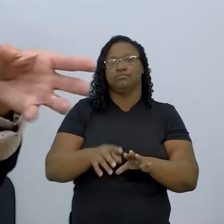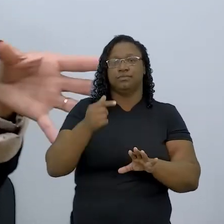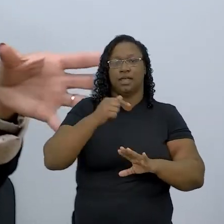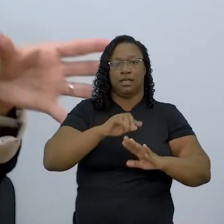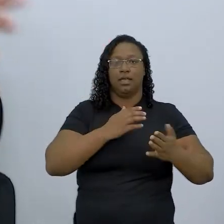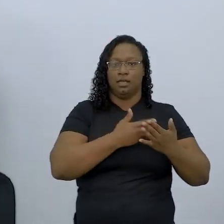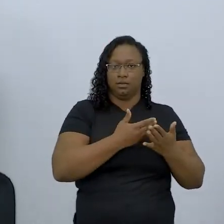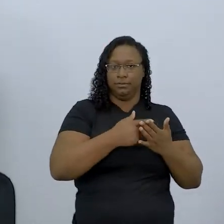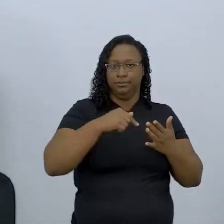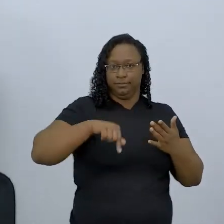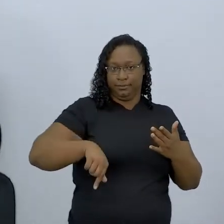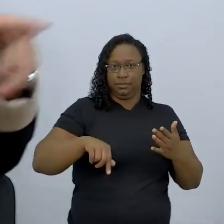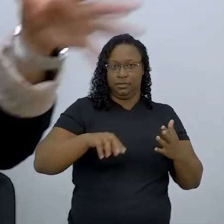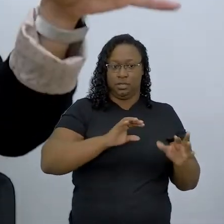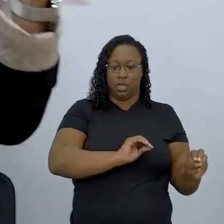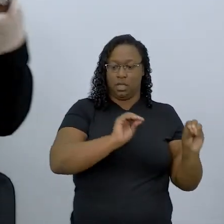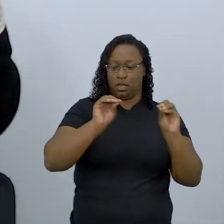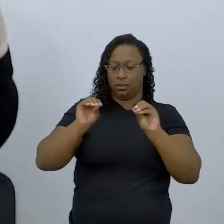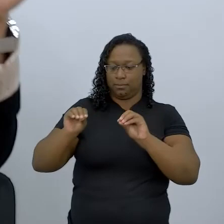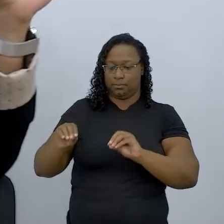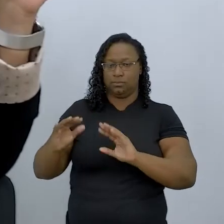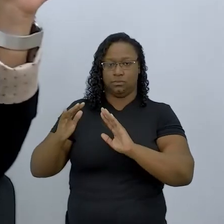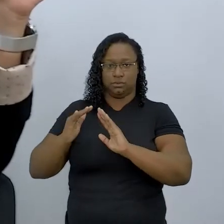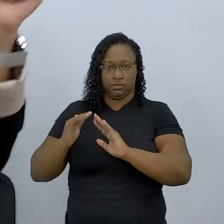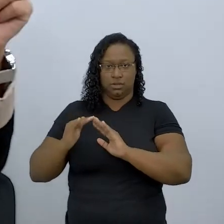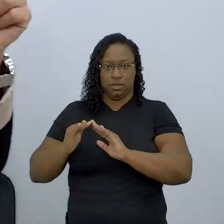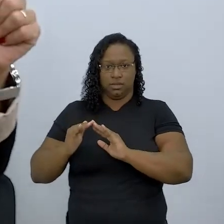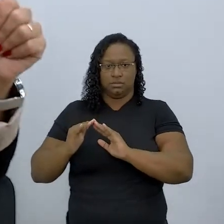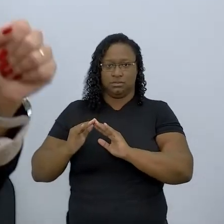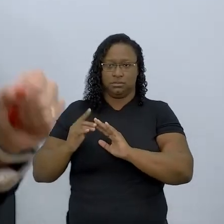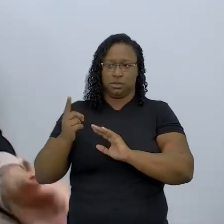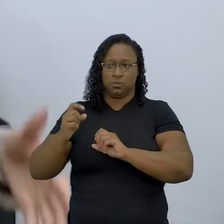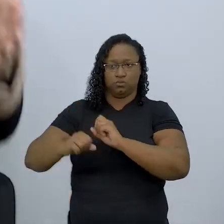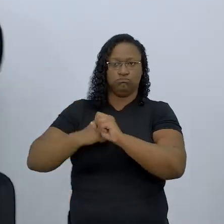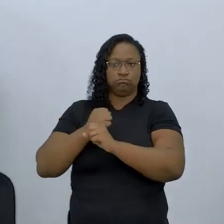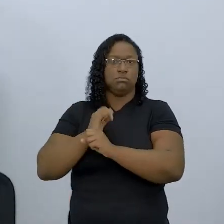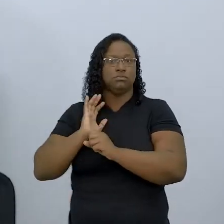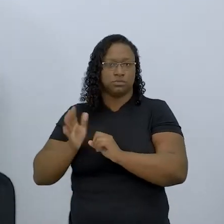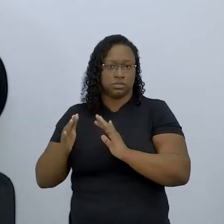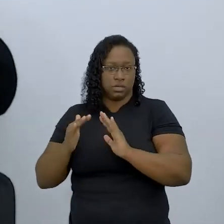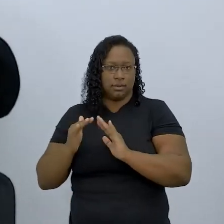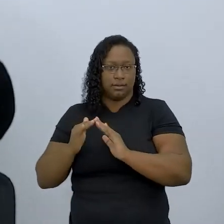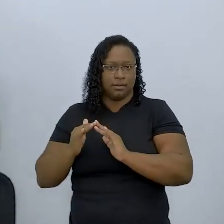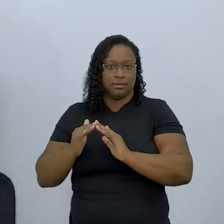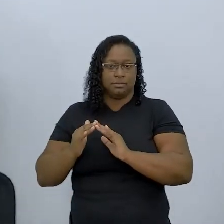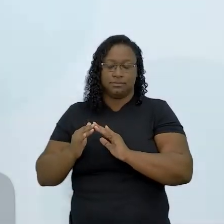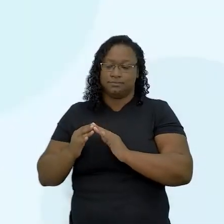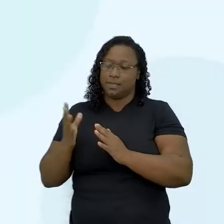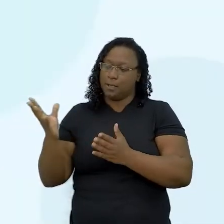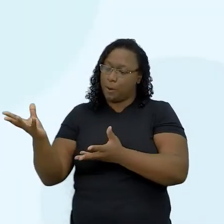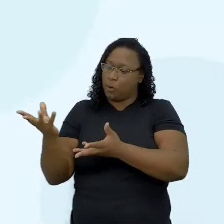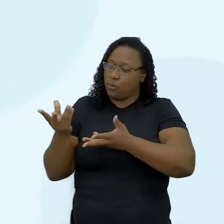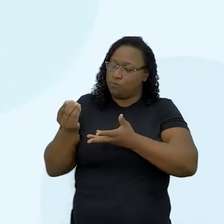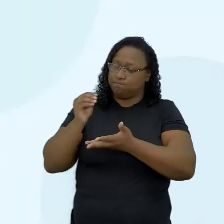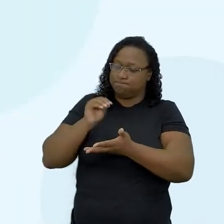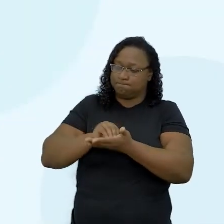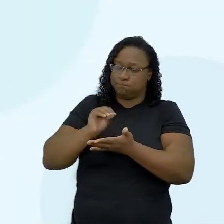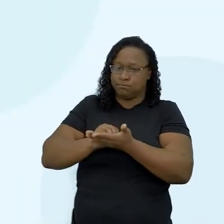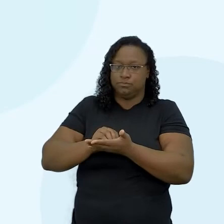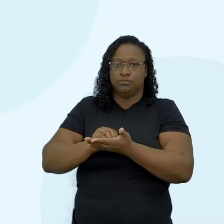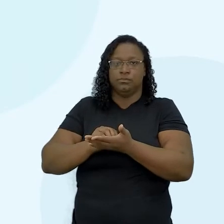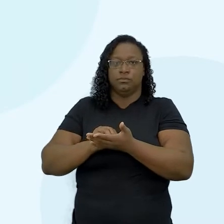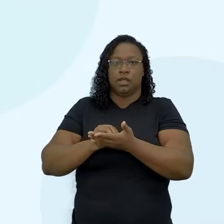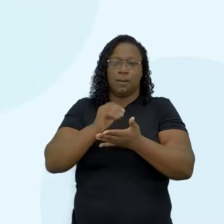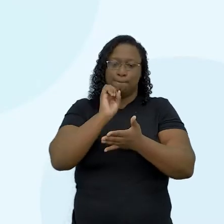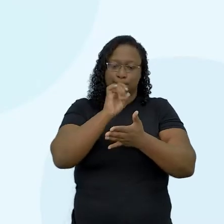E ela mudou de casa uma vez, já tem um ano que ela está morando nessa casa, e eu peguei a conta dela e traduzi nesse gráfico. Como eu fiz? Eu botei lá no